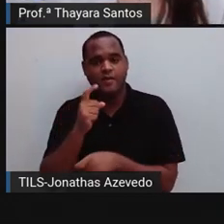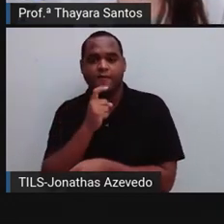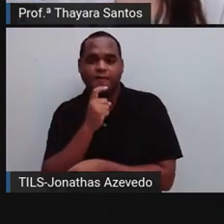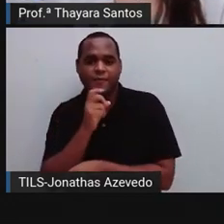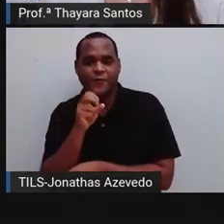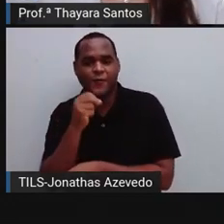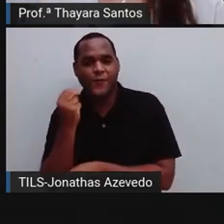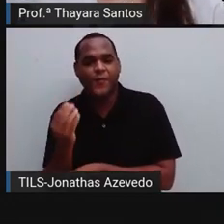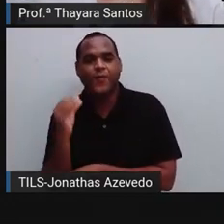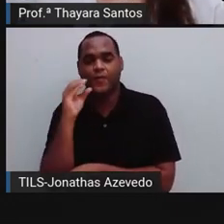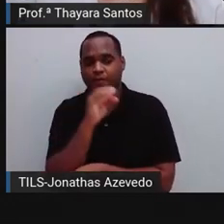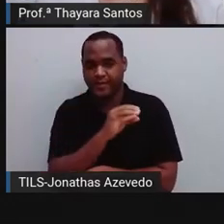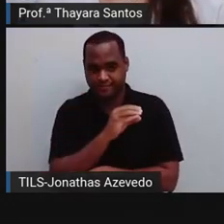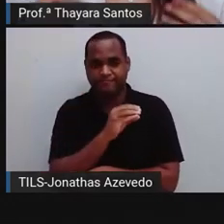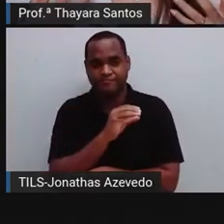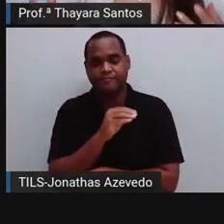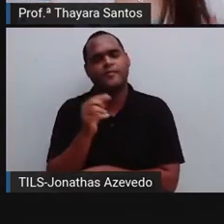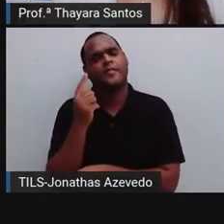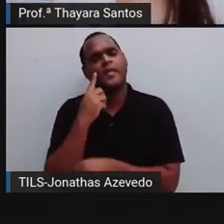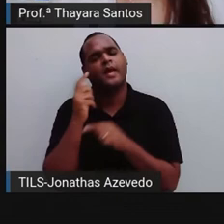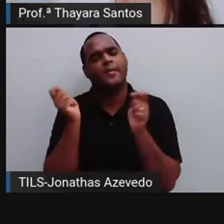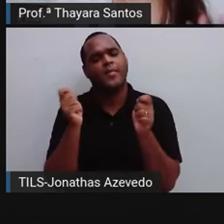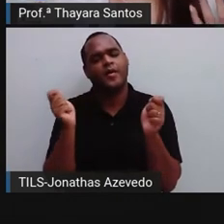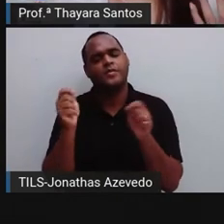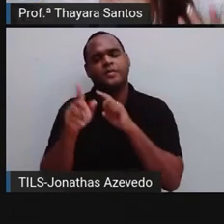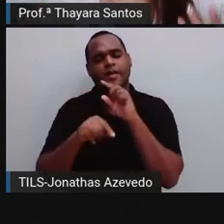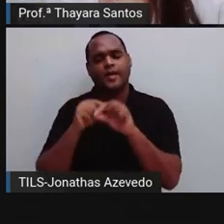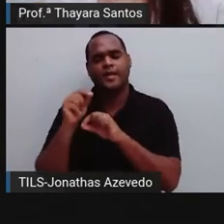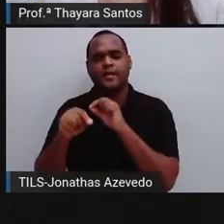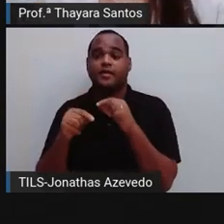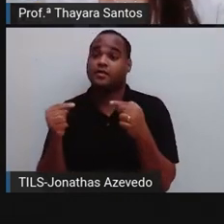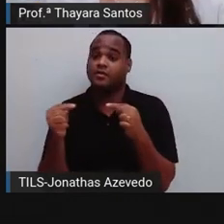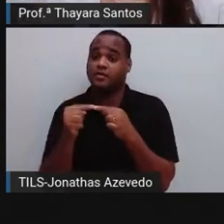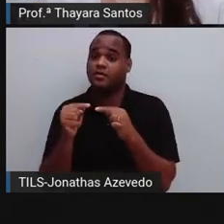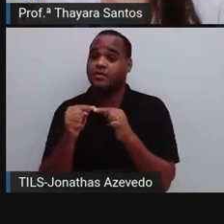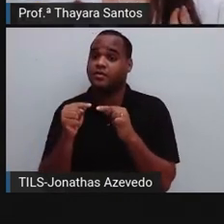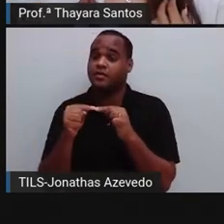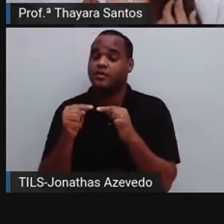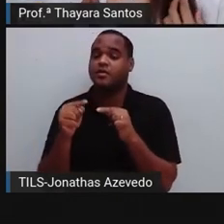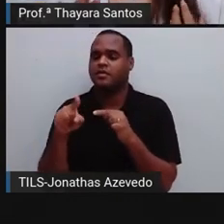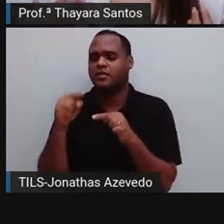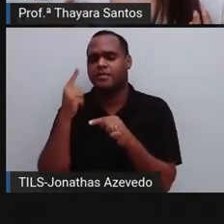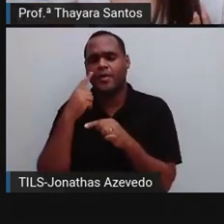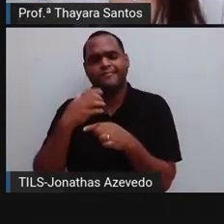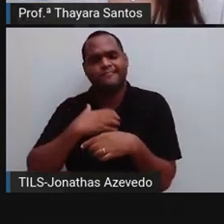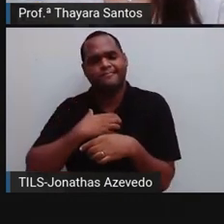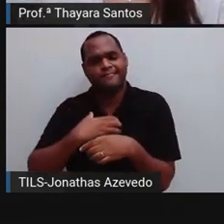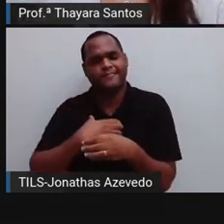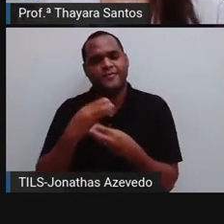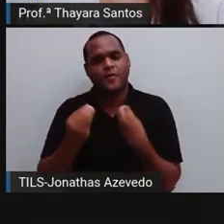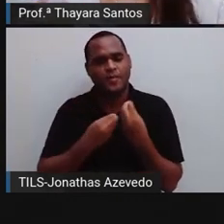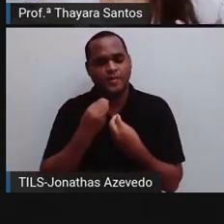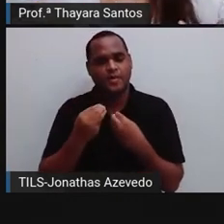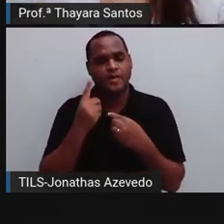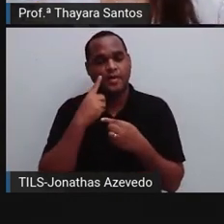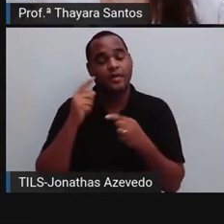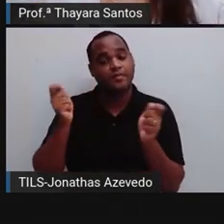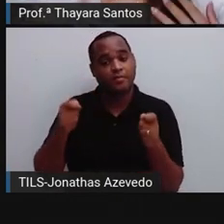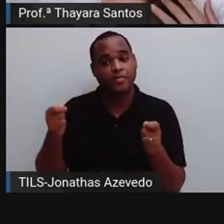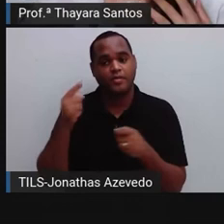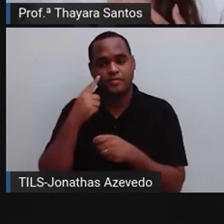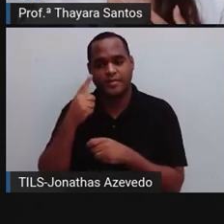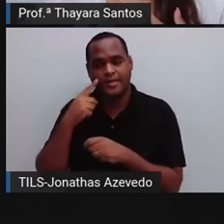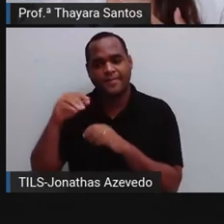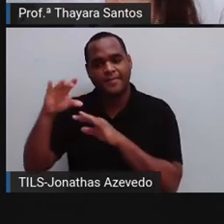temperatura quente. E que essa temperatura ela vai ser influenciada, né? Isso que a gente sente, na verdade, vai ser influenciado